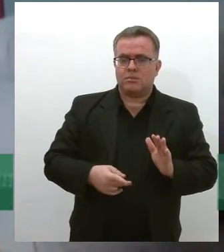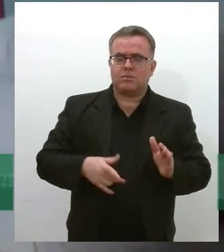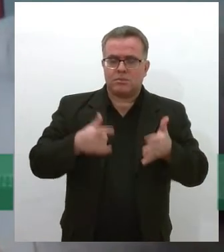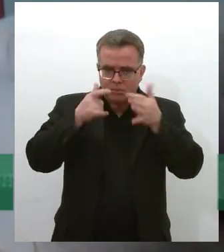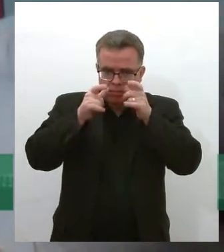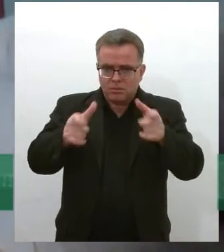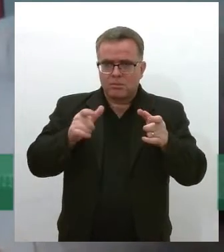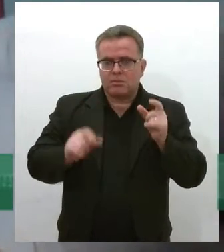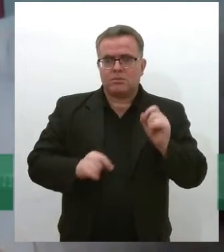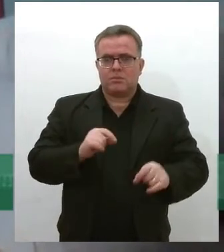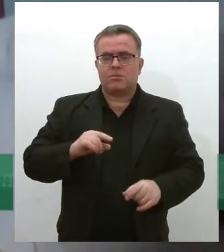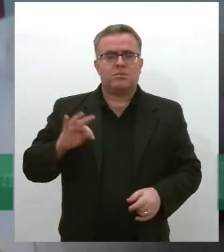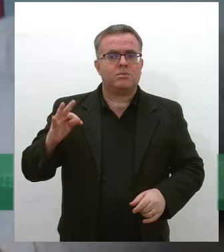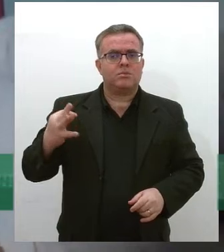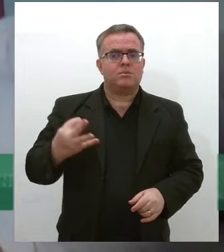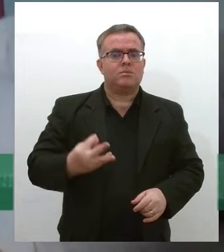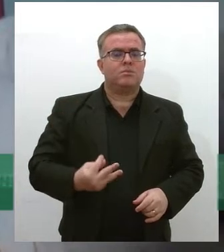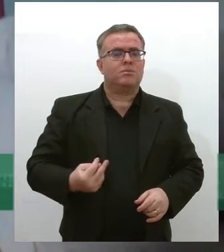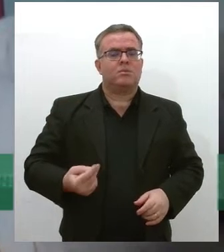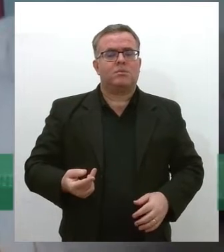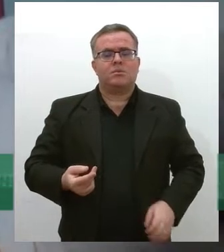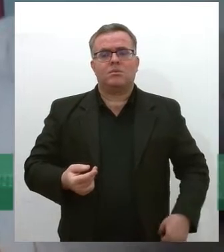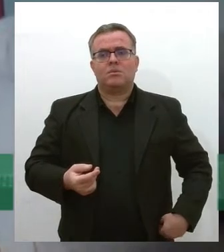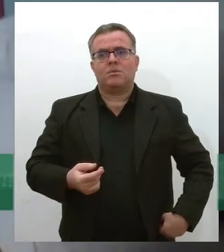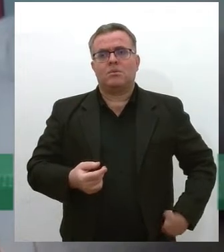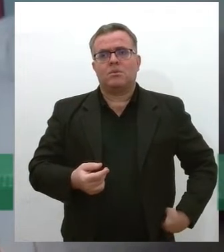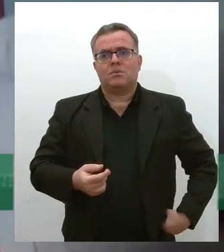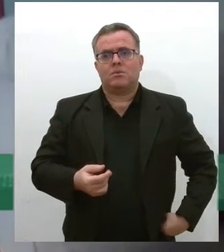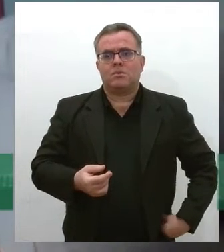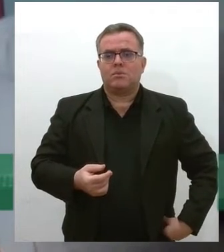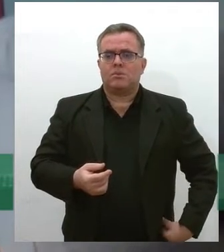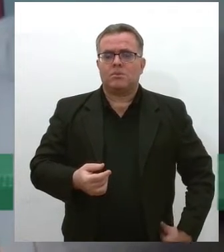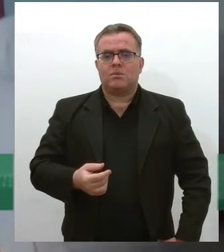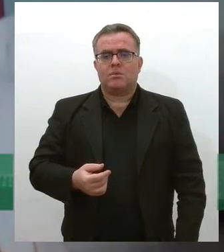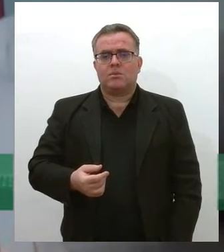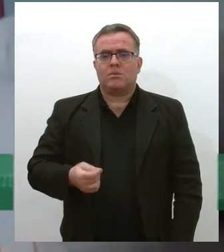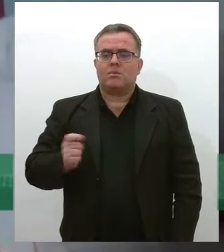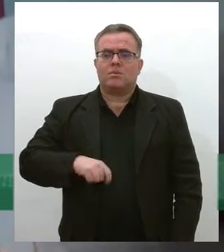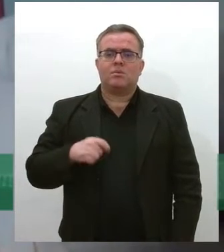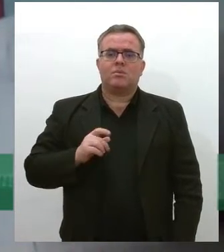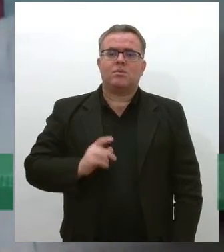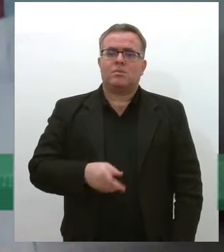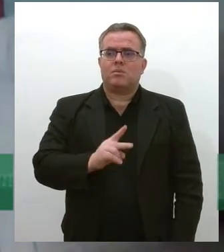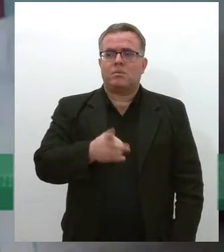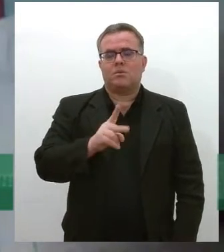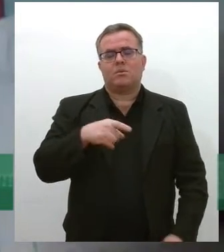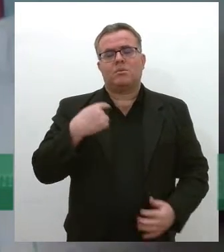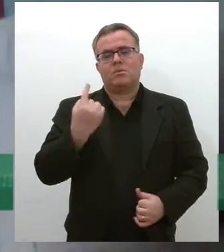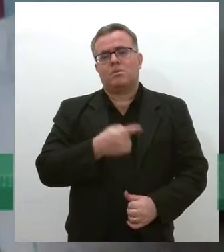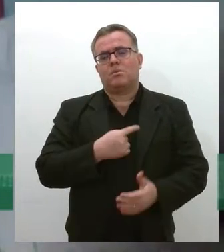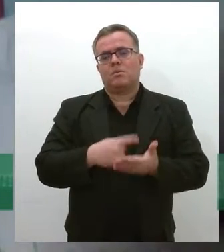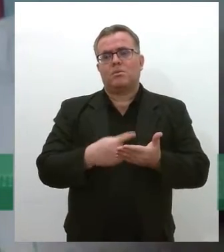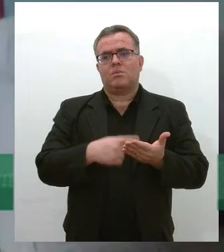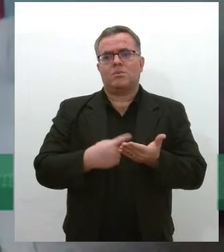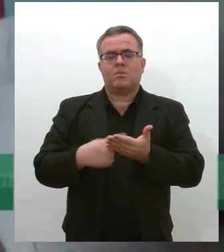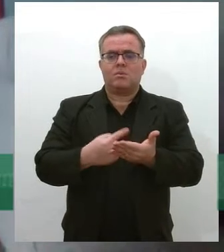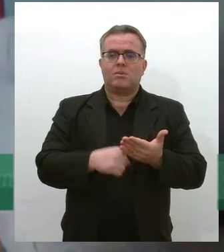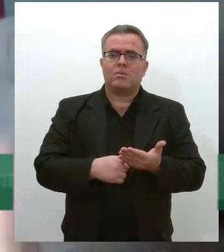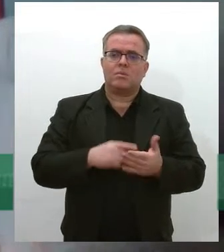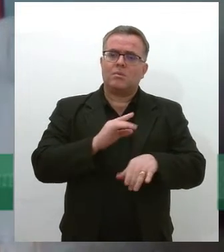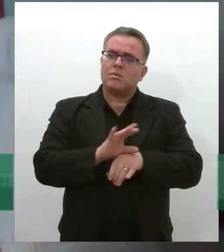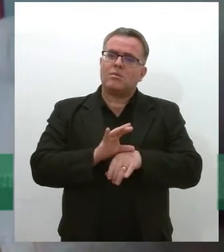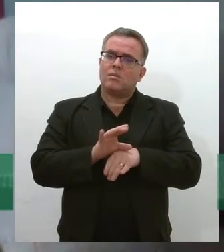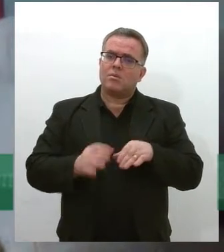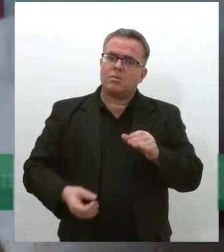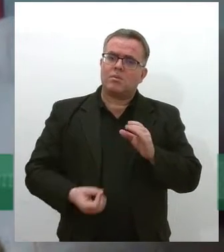essas capitanias se voltaram para Portugal e acharam uma excelente oportunidade, e sim, vamos construir uma constituição em que a gente possa